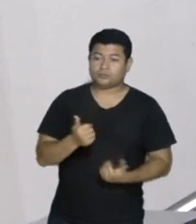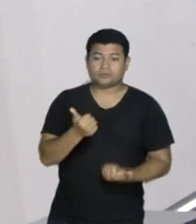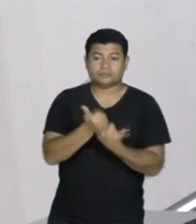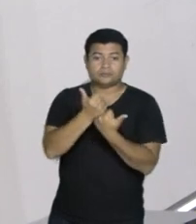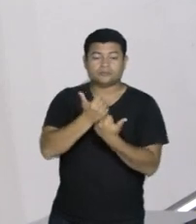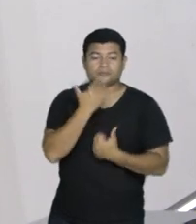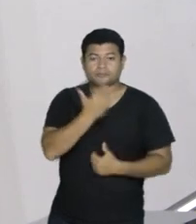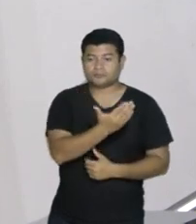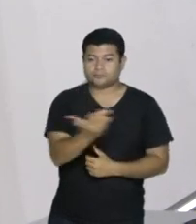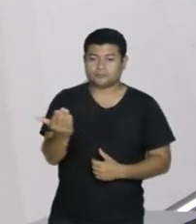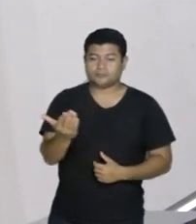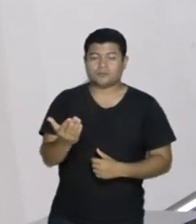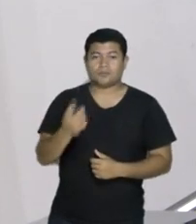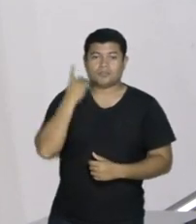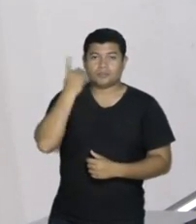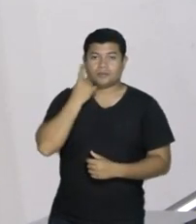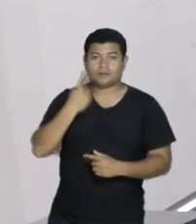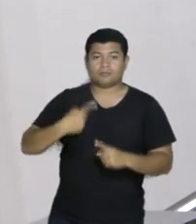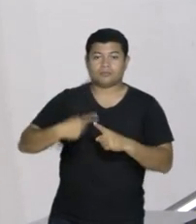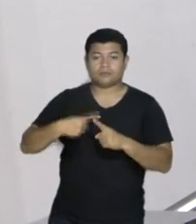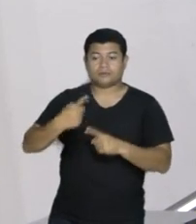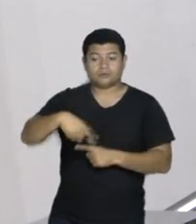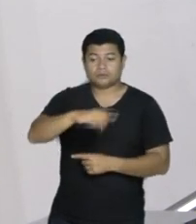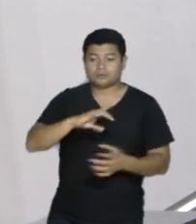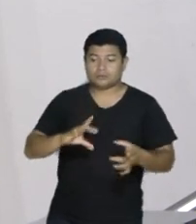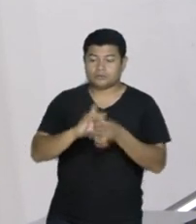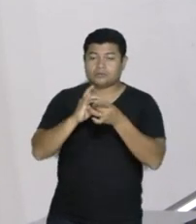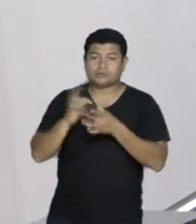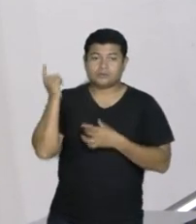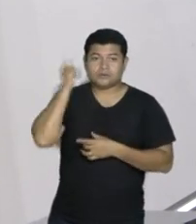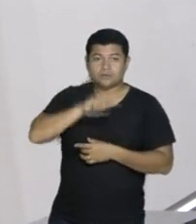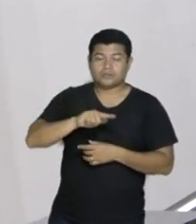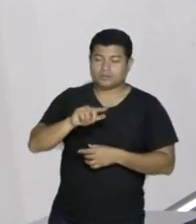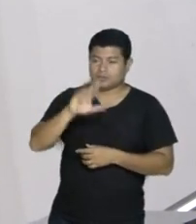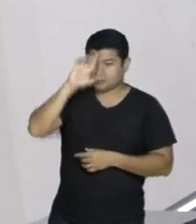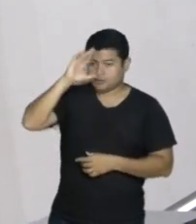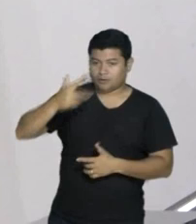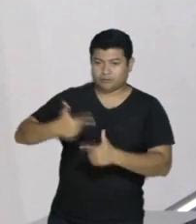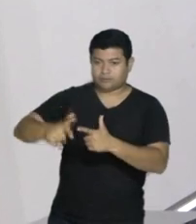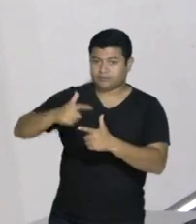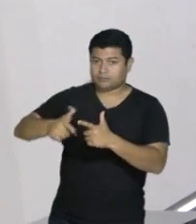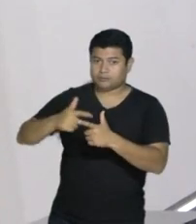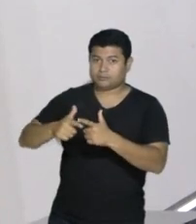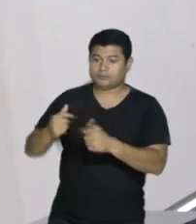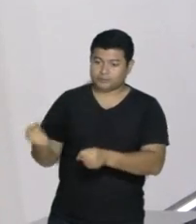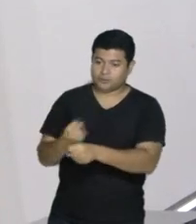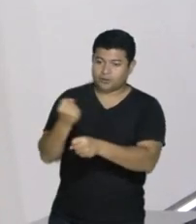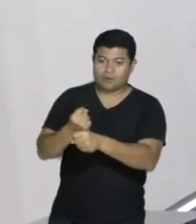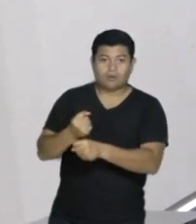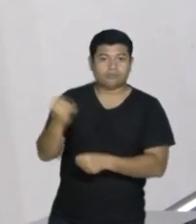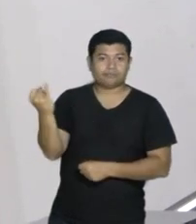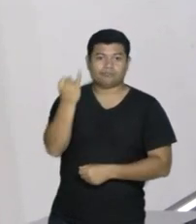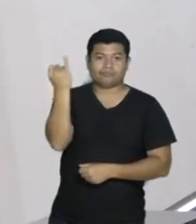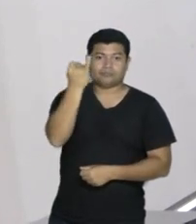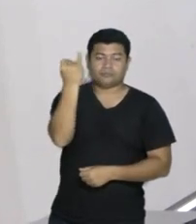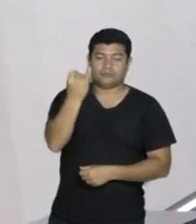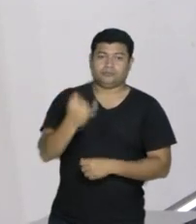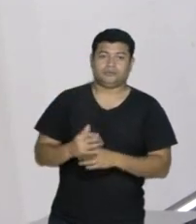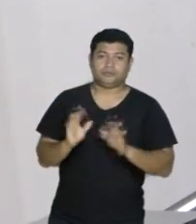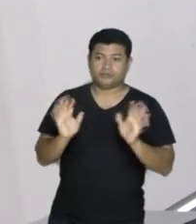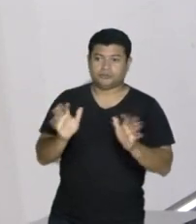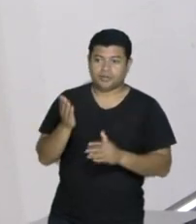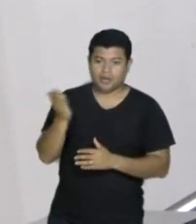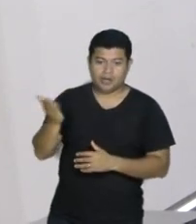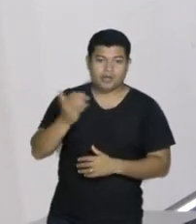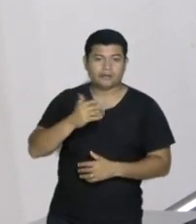os deputados para que gente Unidos possa conseguir essa importante obra que já temos aí sinal izado do nosso secretário Jerry